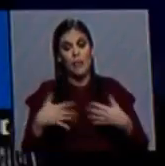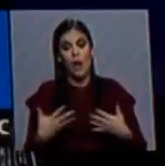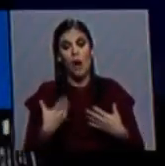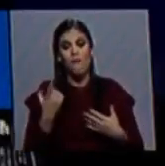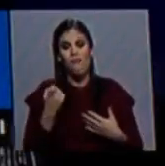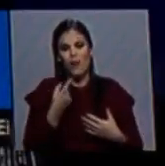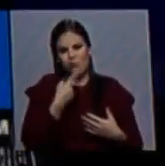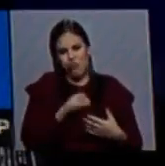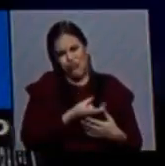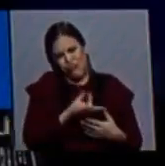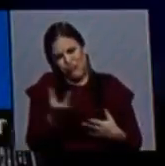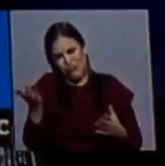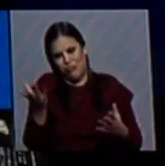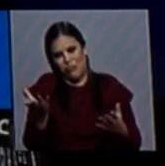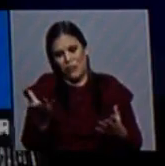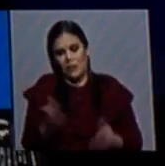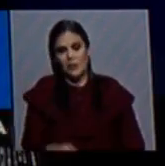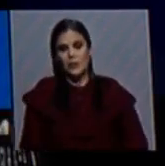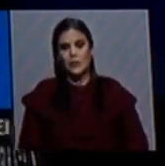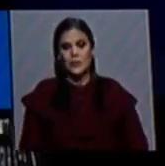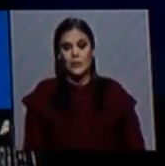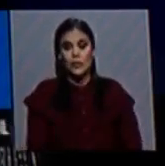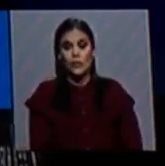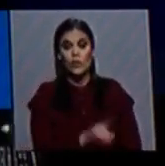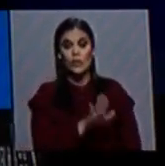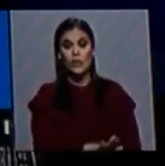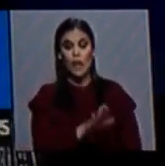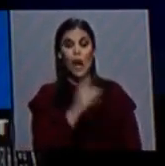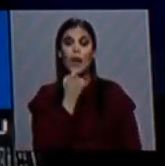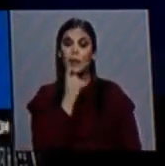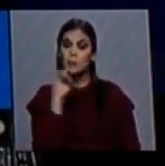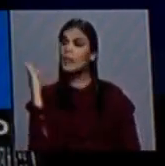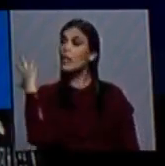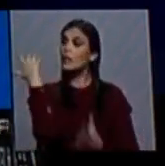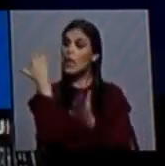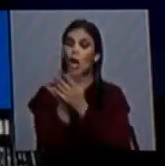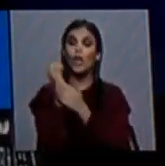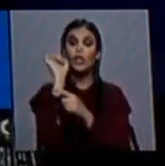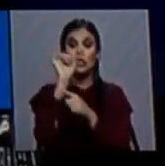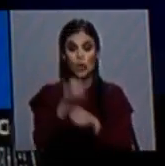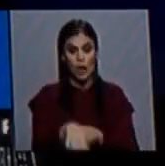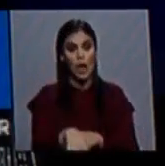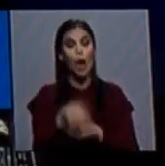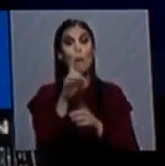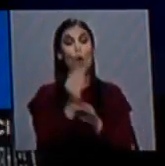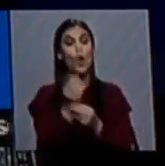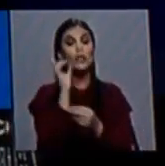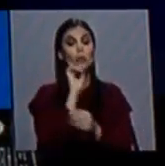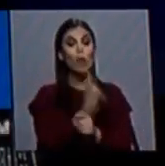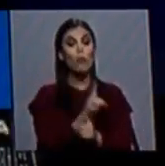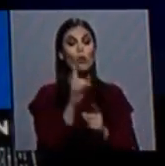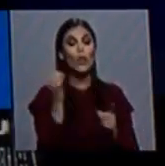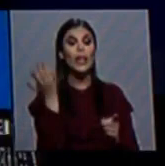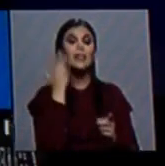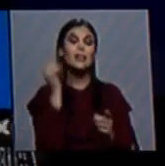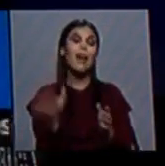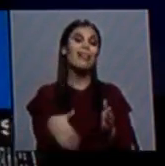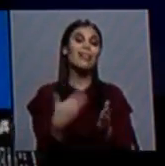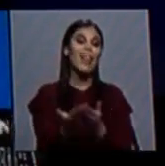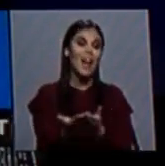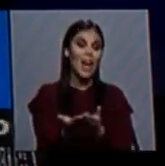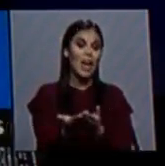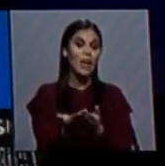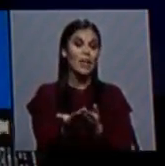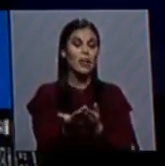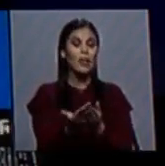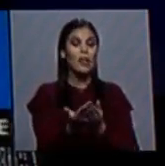coisa, conseguimos... Estão lá desde abril. Estamos desde abril e é importante ainda colocar